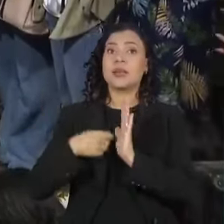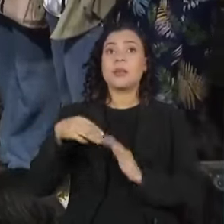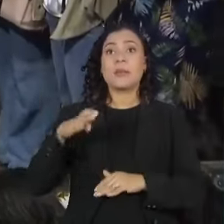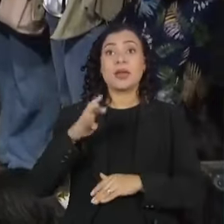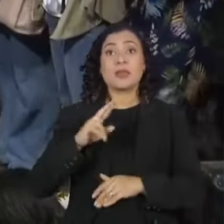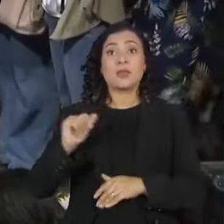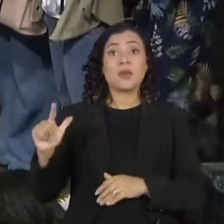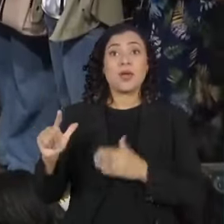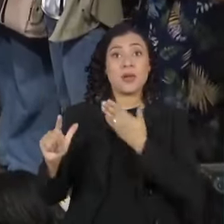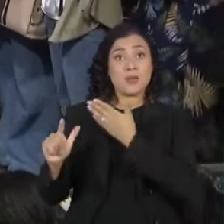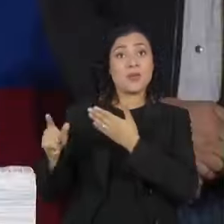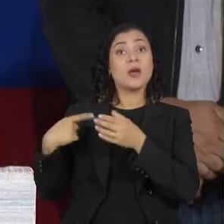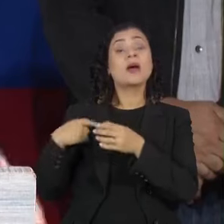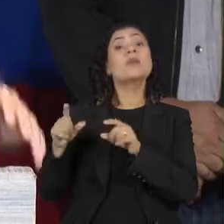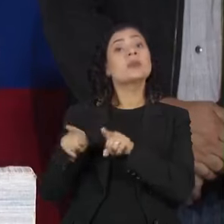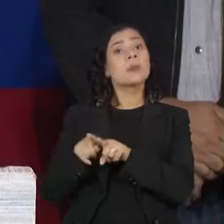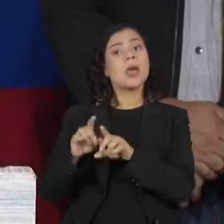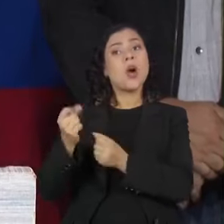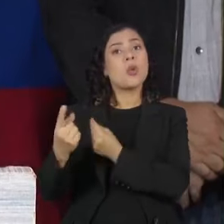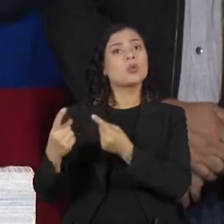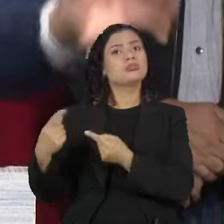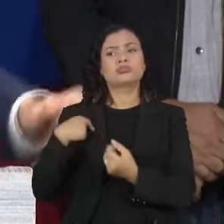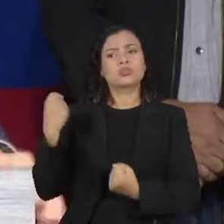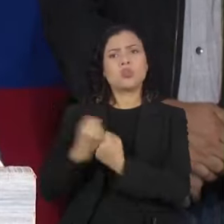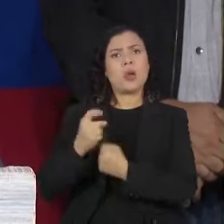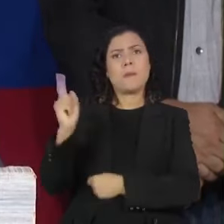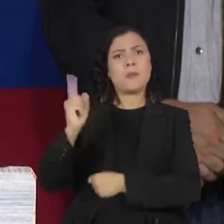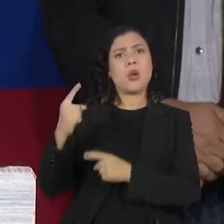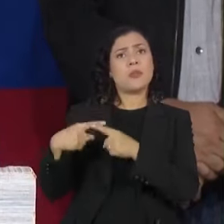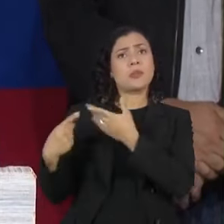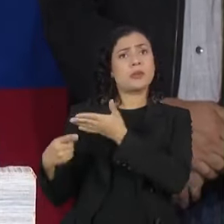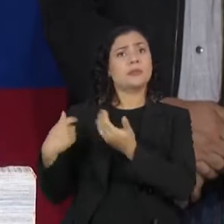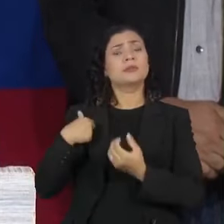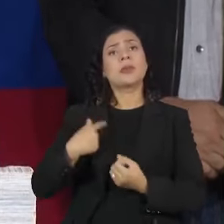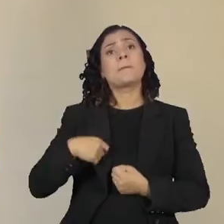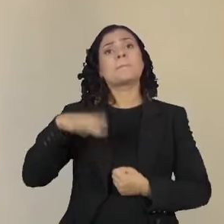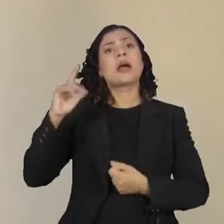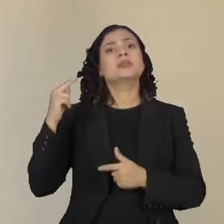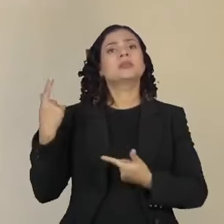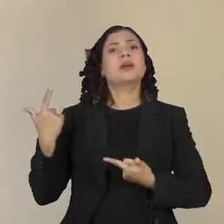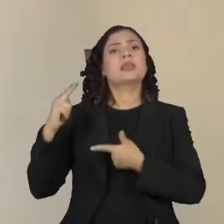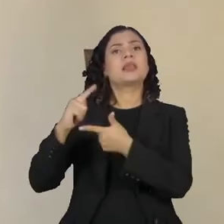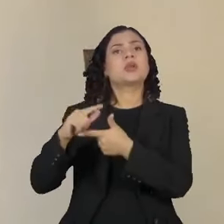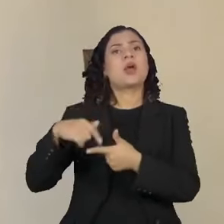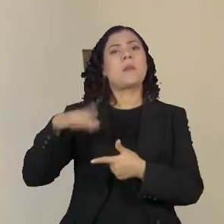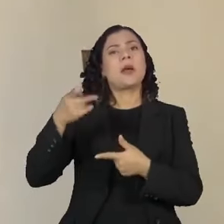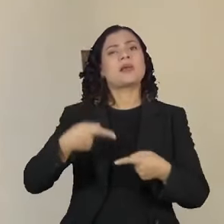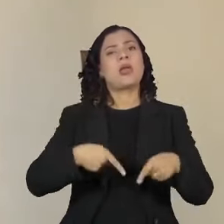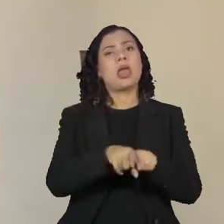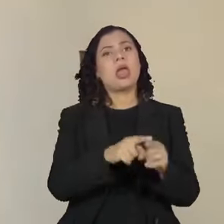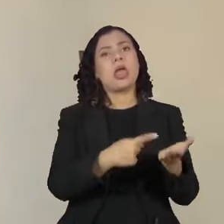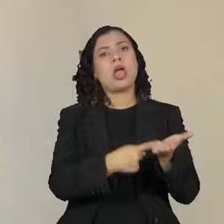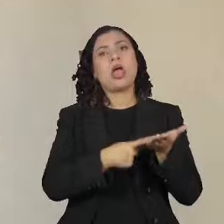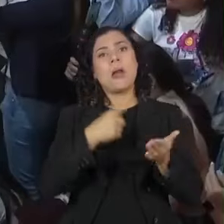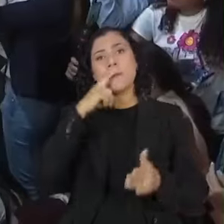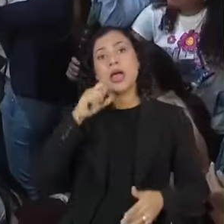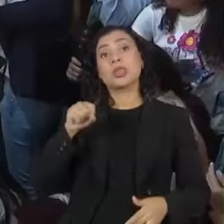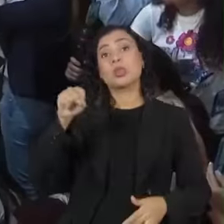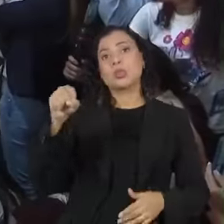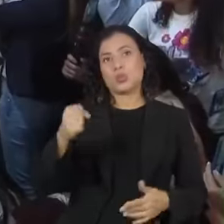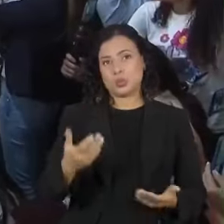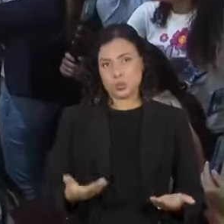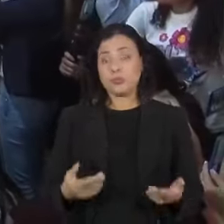rosales parte da Oposição não apoia rosales por ele ter se mostrado mais conciliador ao tentar negociar com Nicolás maduro